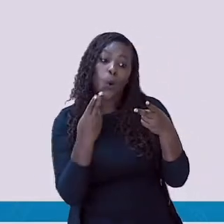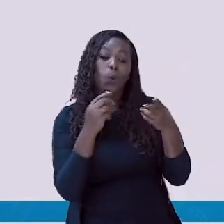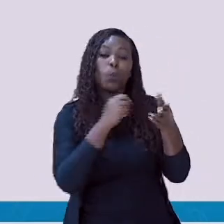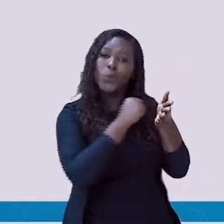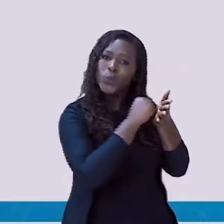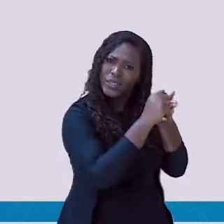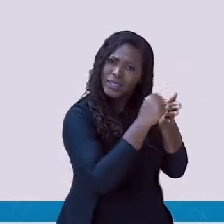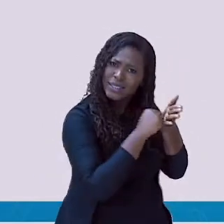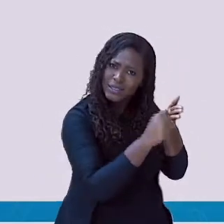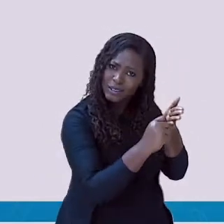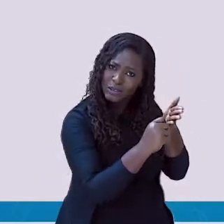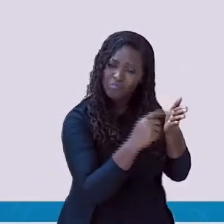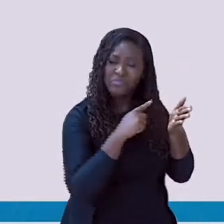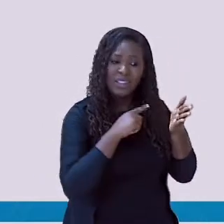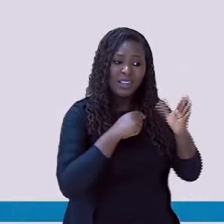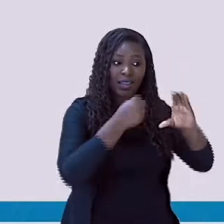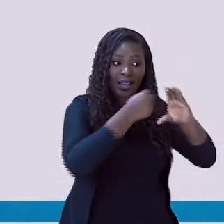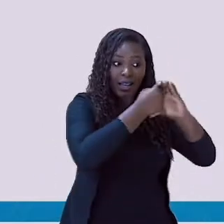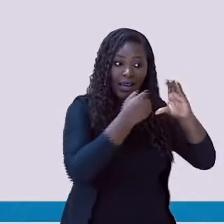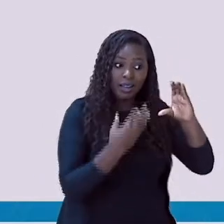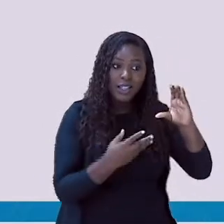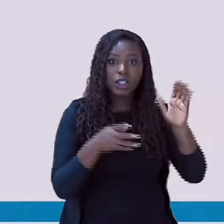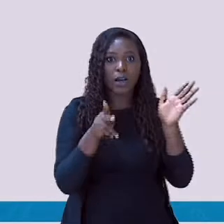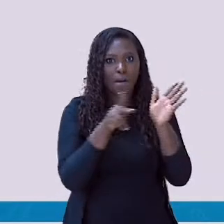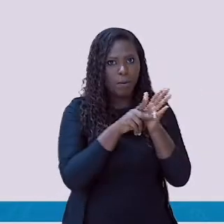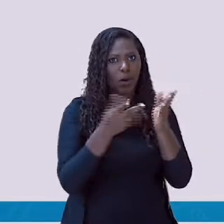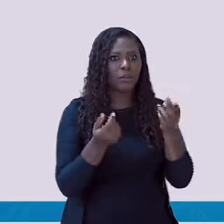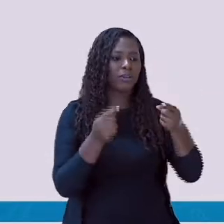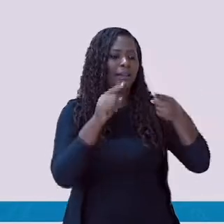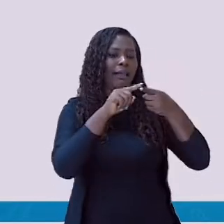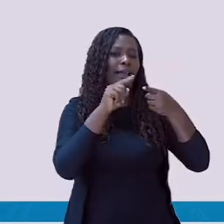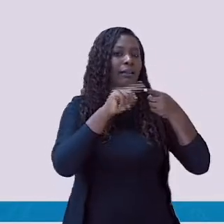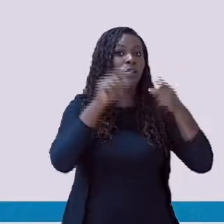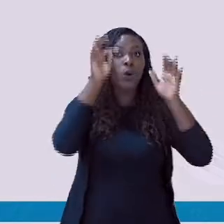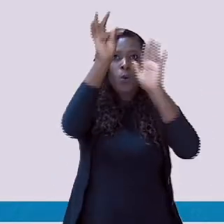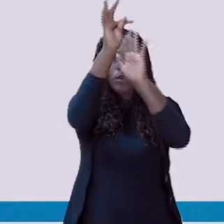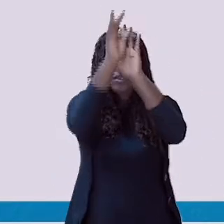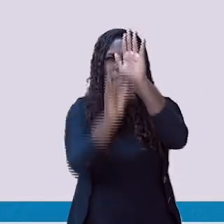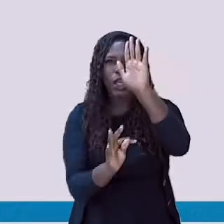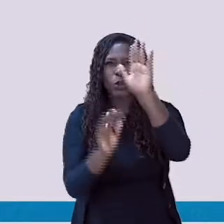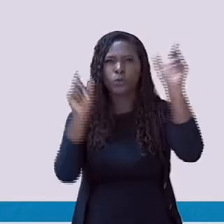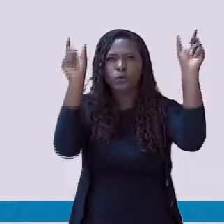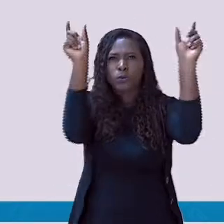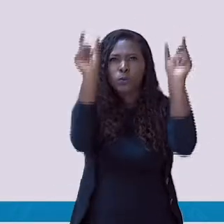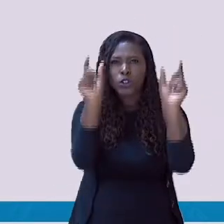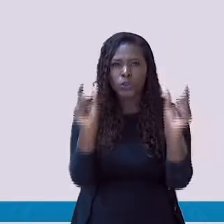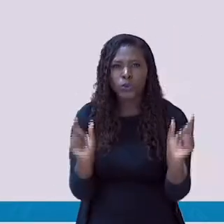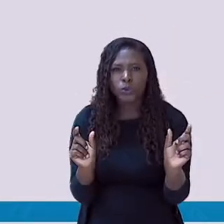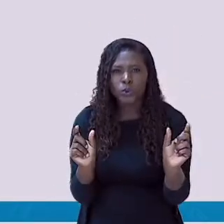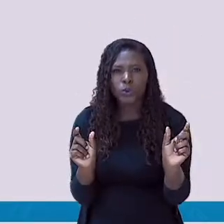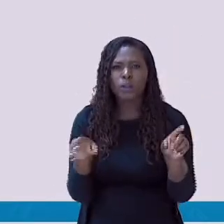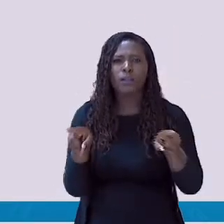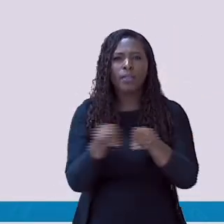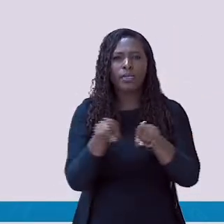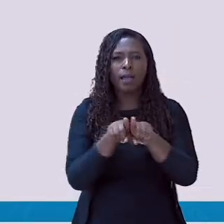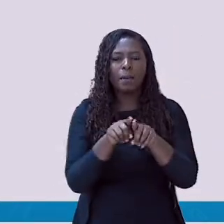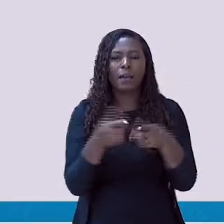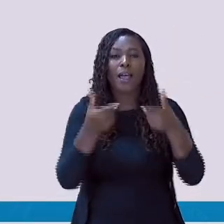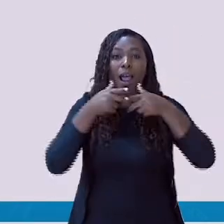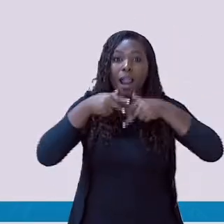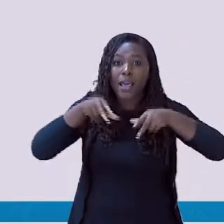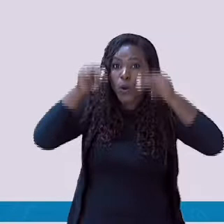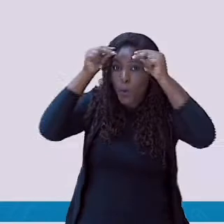próprias, como estrutura, linguagem e temática. Todos eles cumprem uma função comunicativa